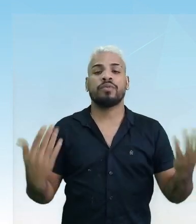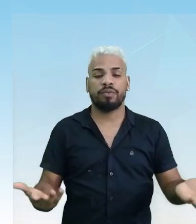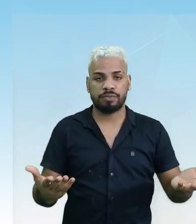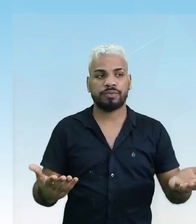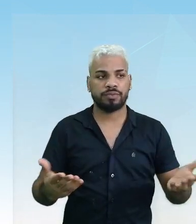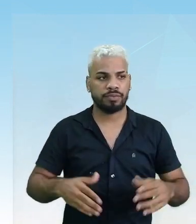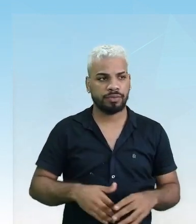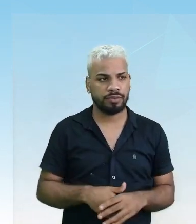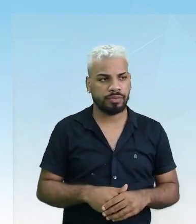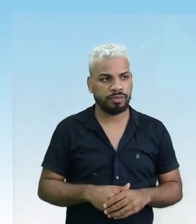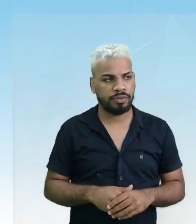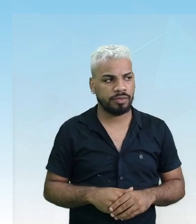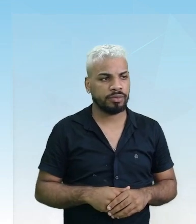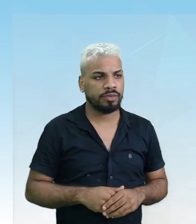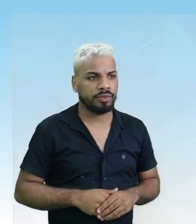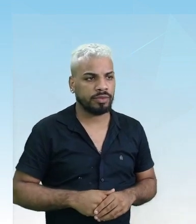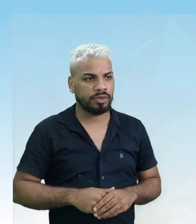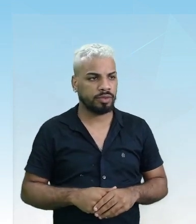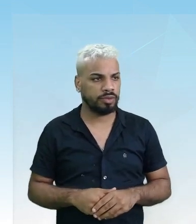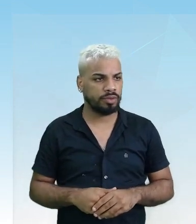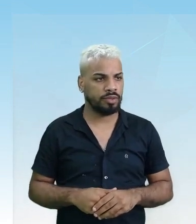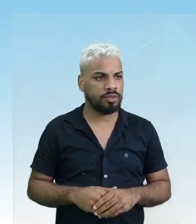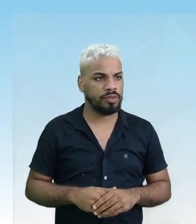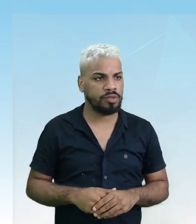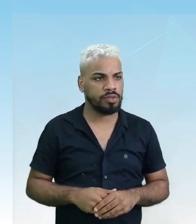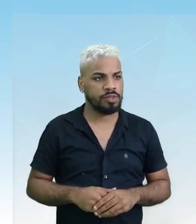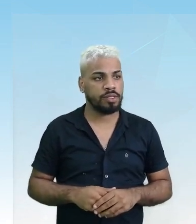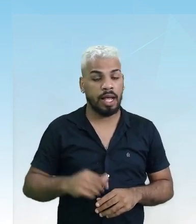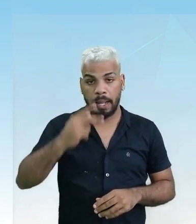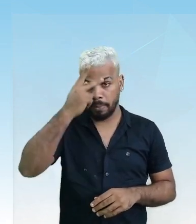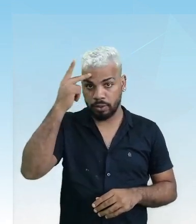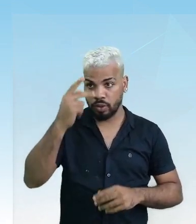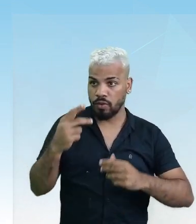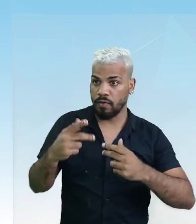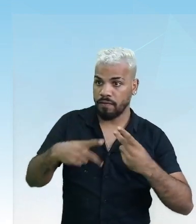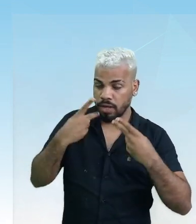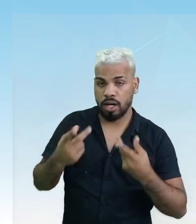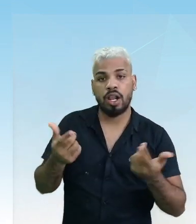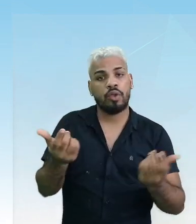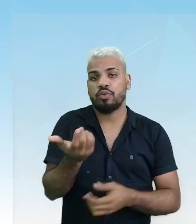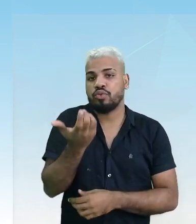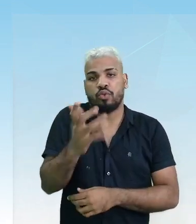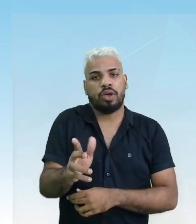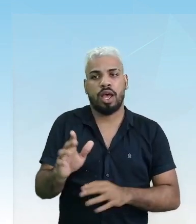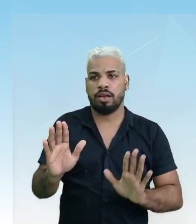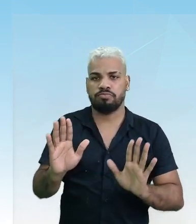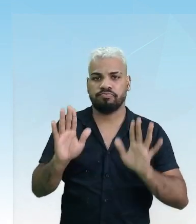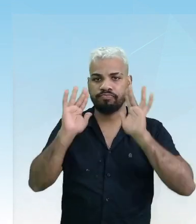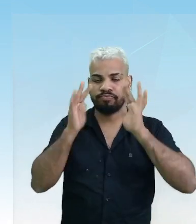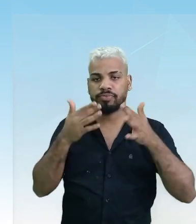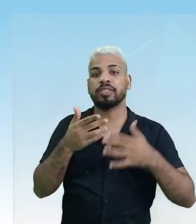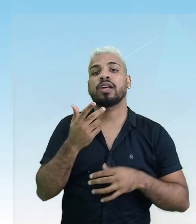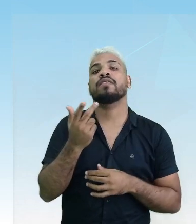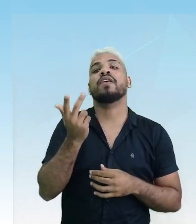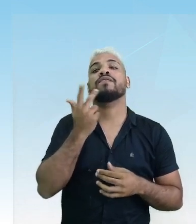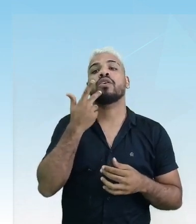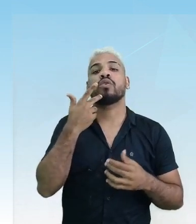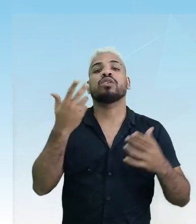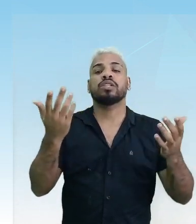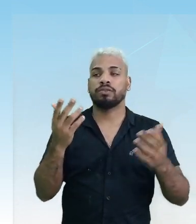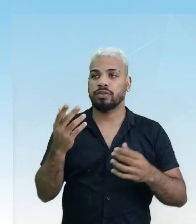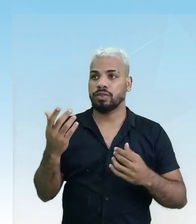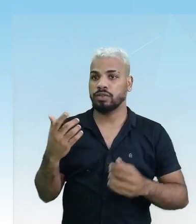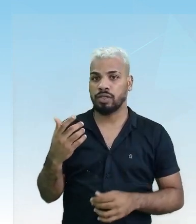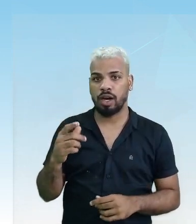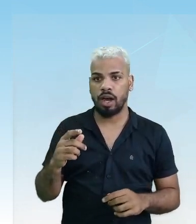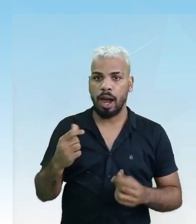ideia vaga, essa ideia em que a pessoa que está falando, ela não quer se comprometer. Dizem, ela não diz